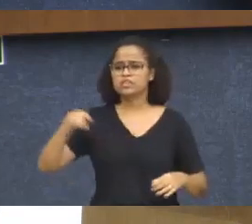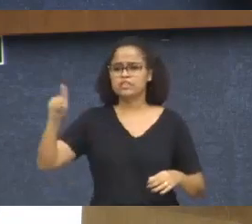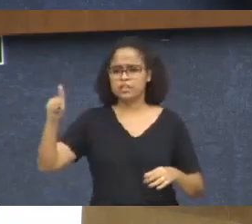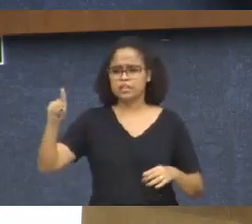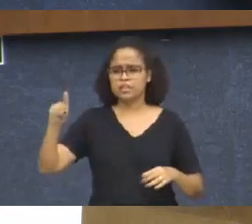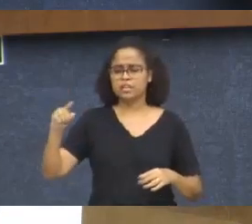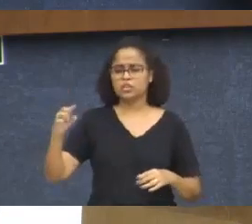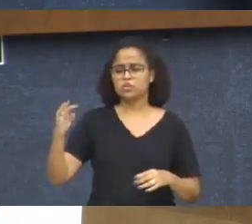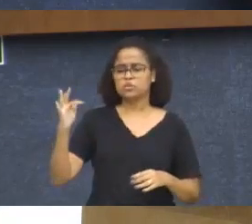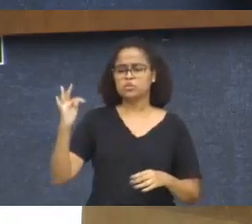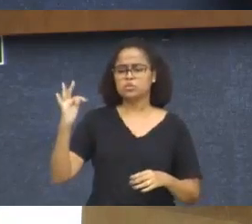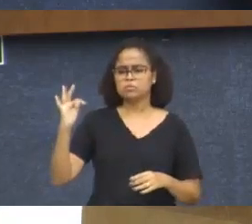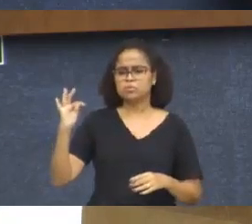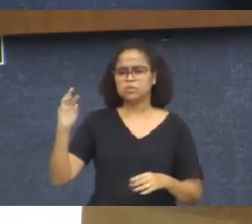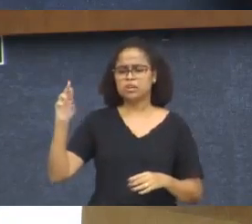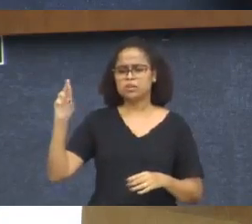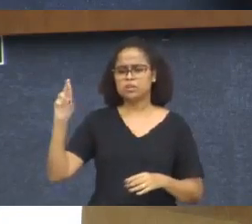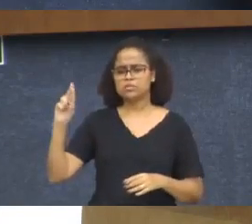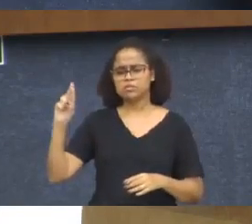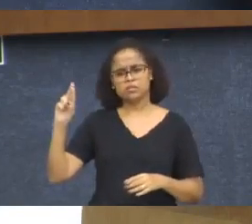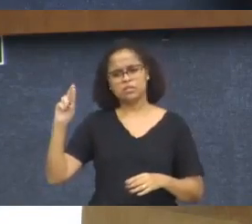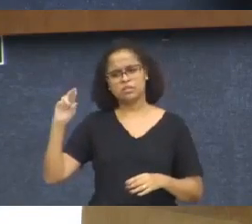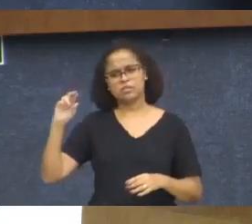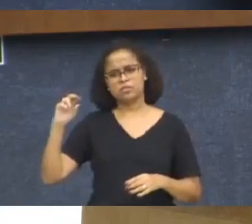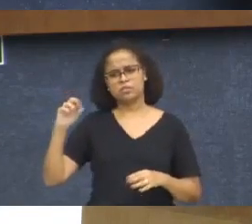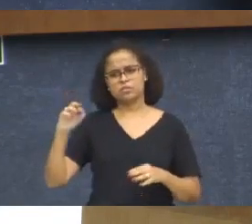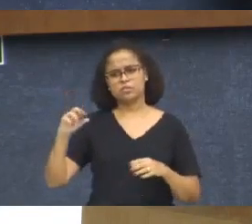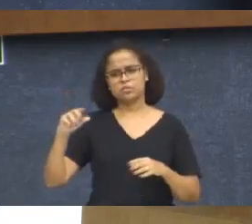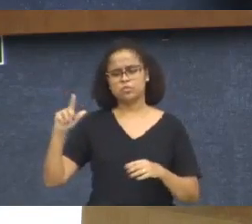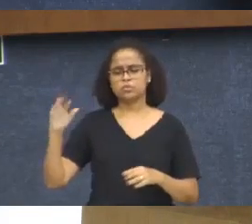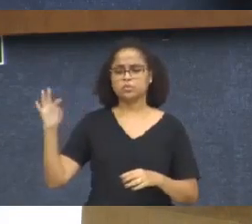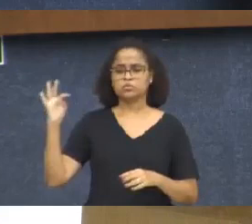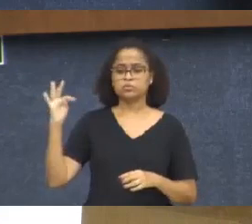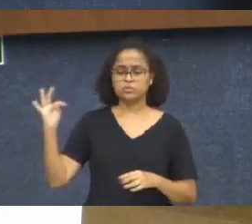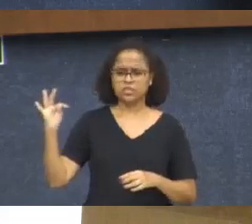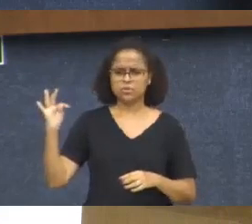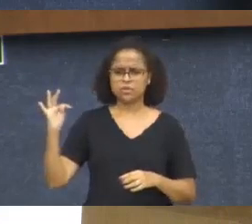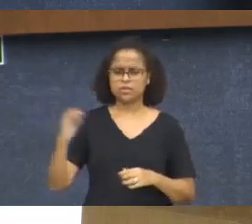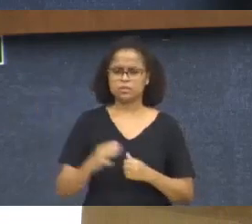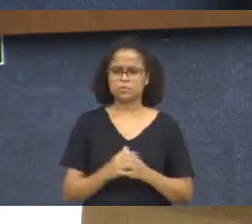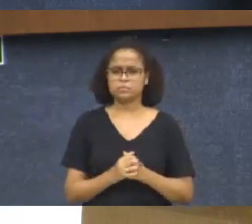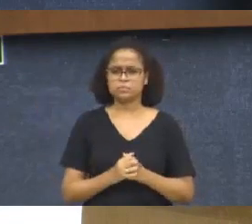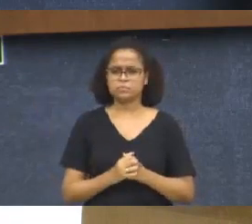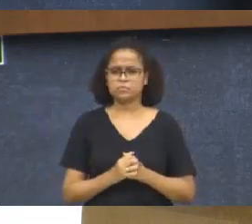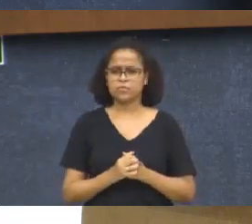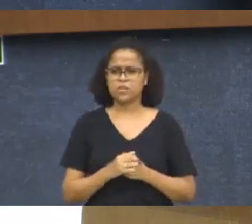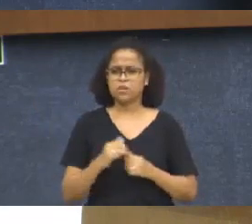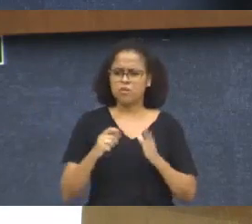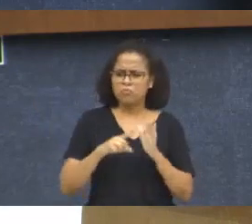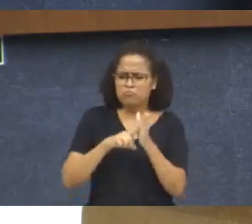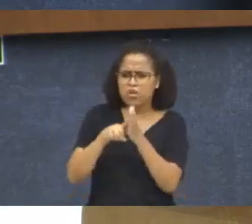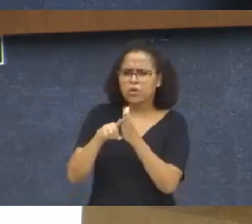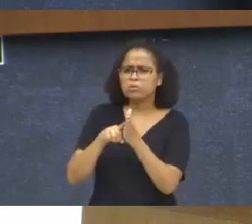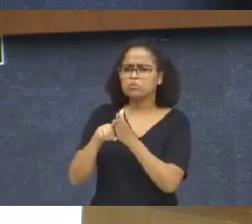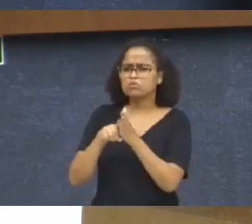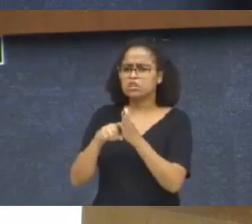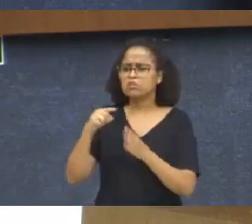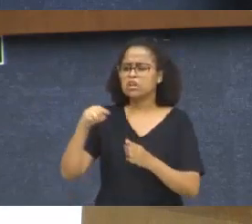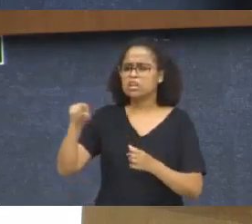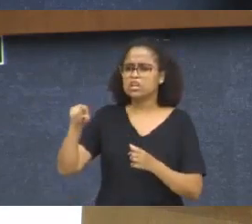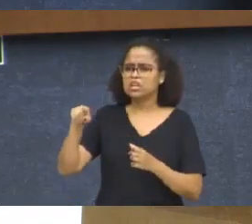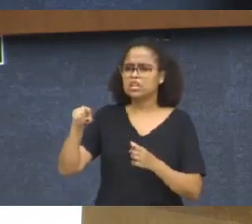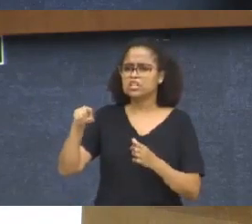do Trabalho da Terceira Região, perguntando a eles se as multas